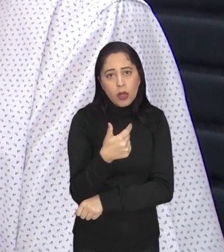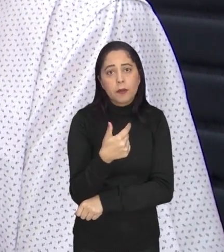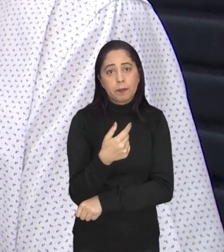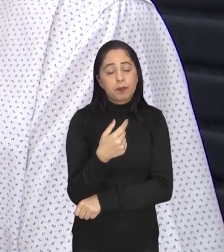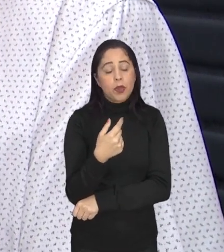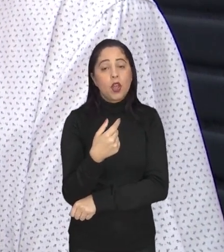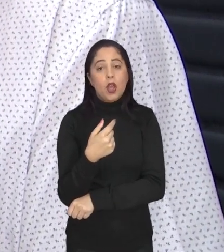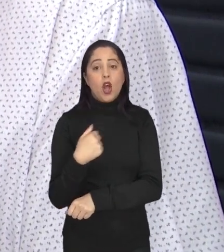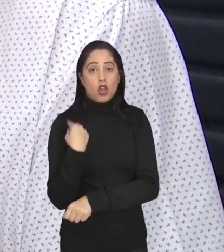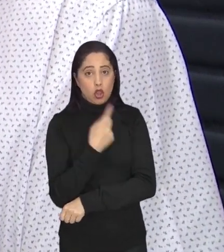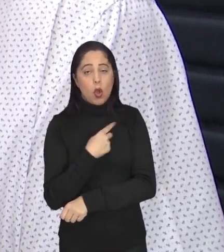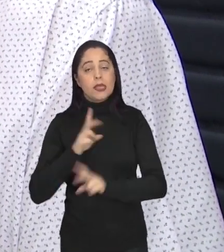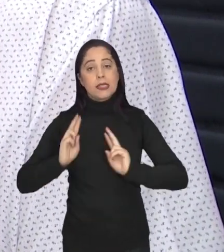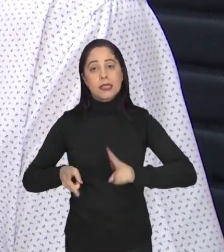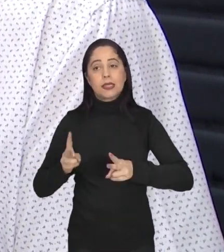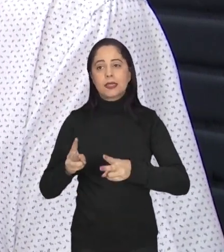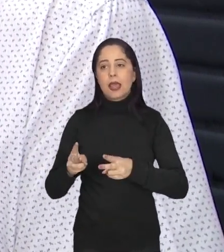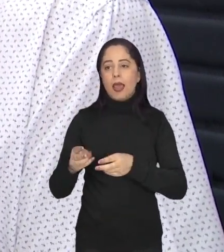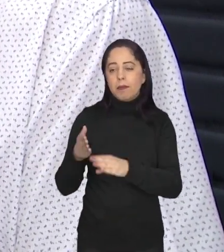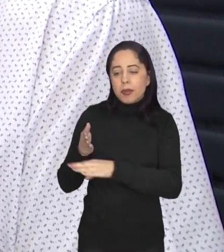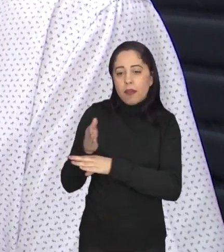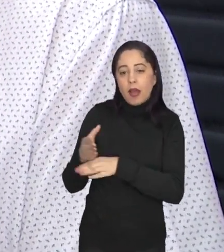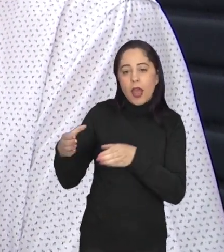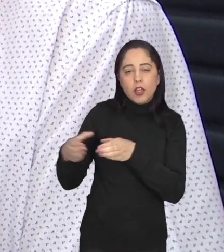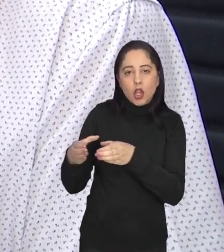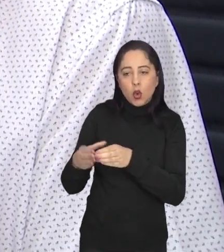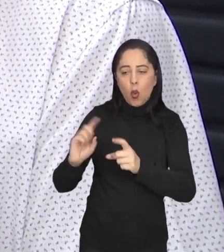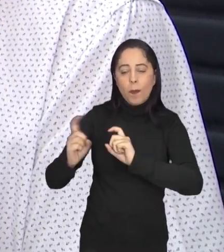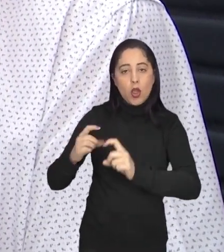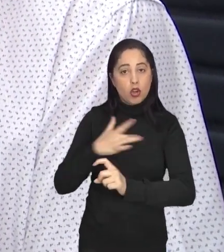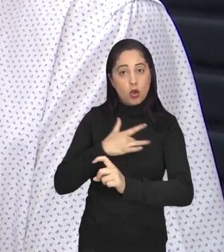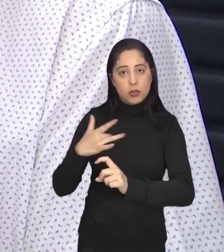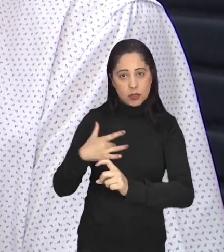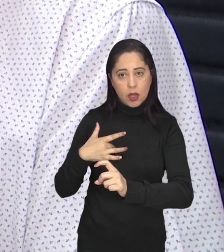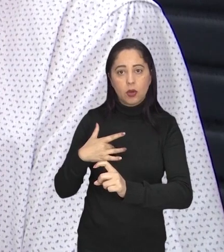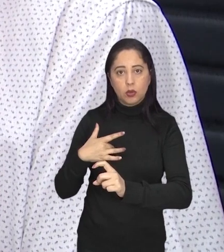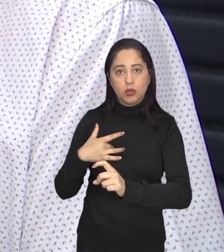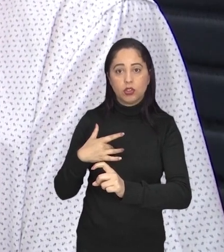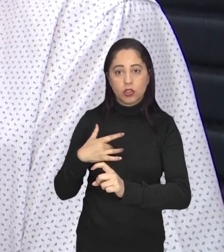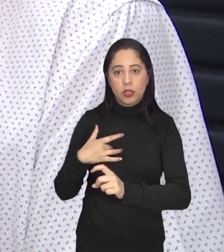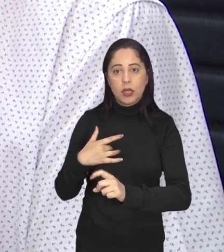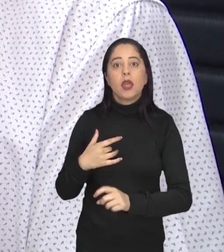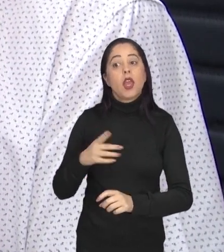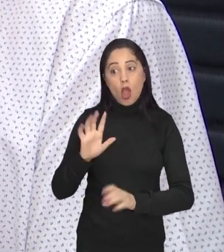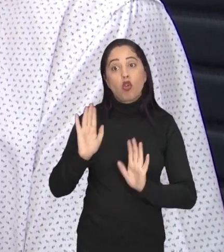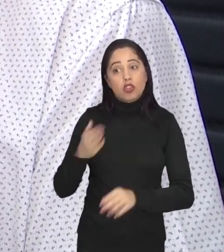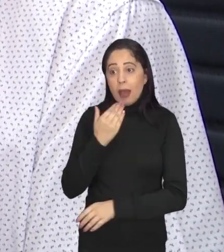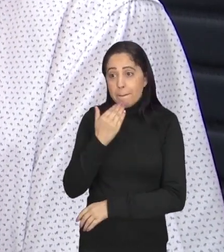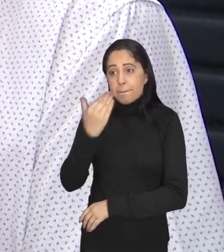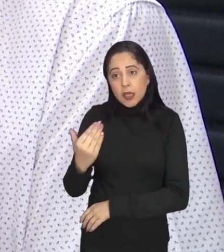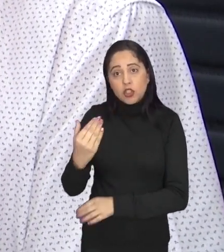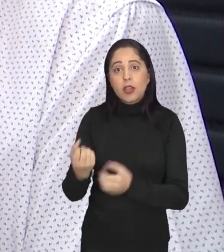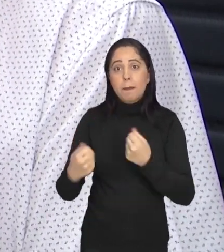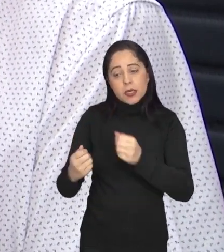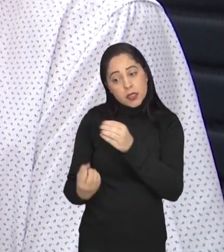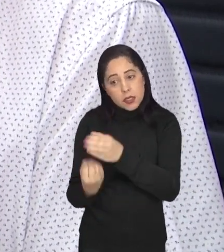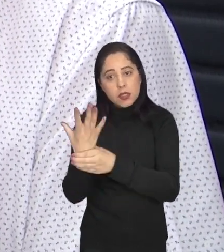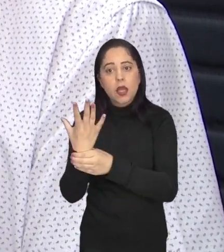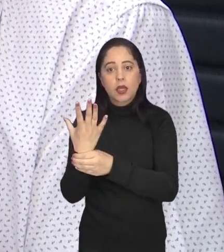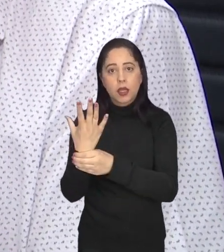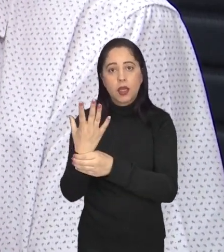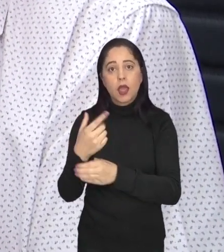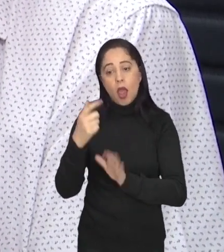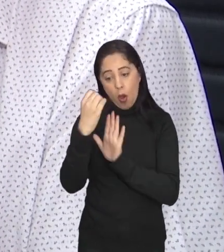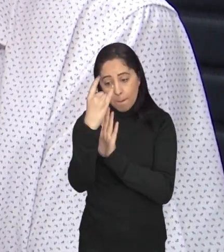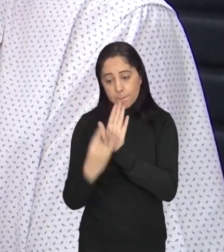muito de conselhos municipais, principalmente da saúde, mostra essa demanda, esse crescimento, já foi pedido nos conselhos, né,